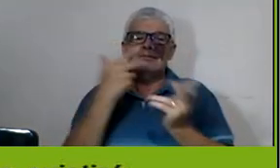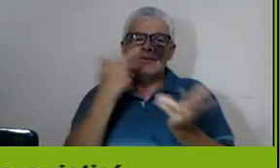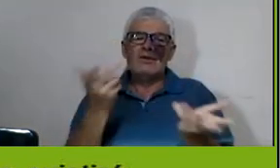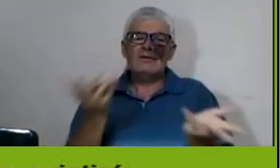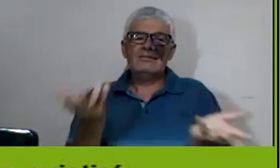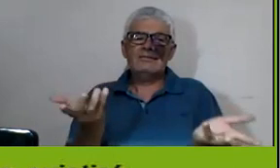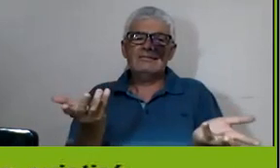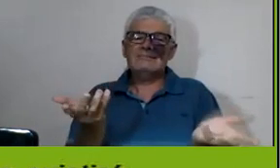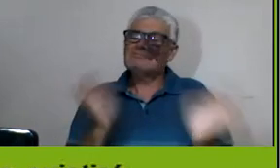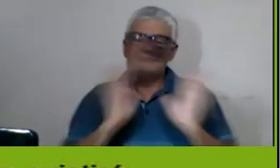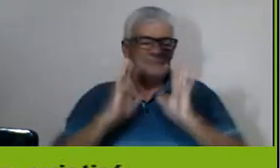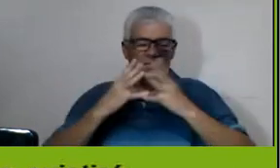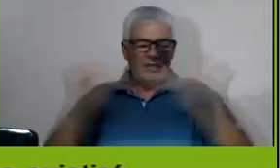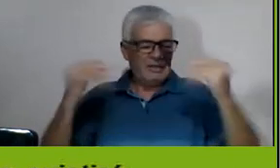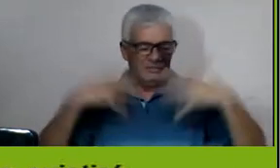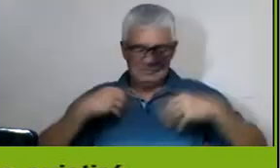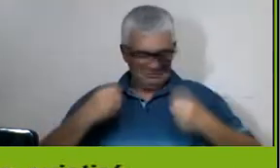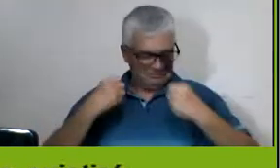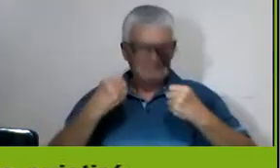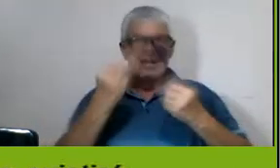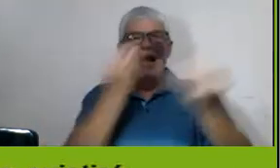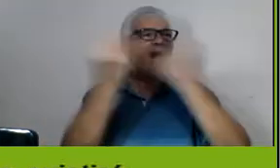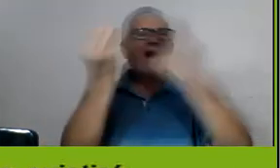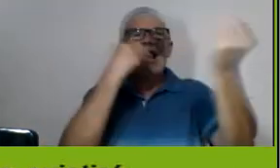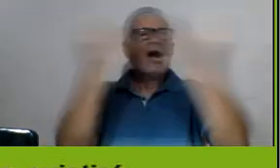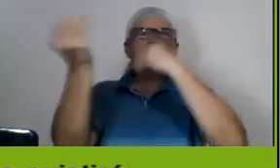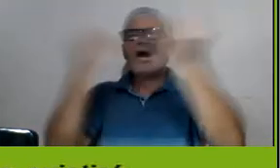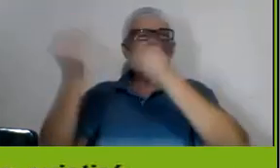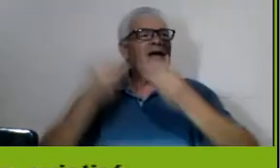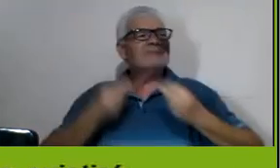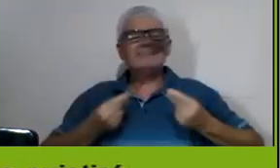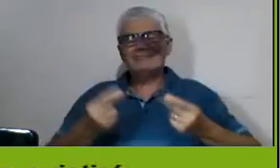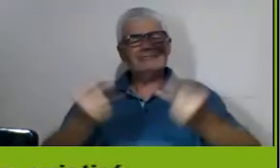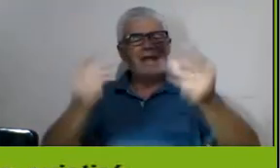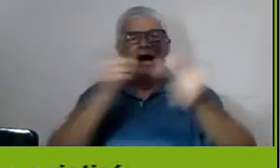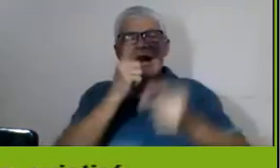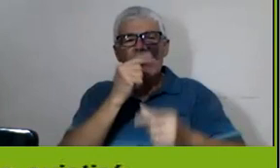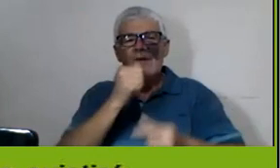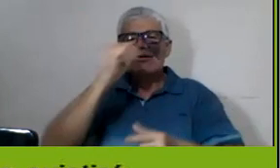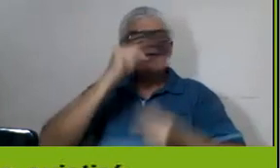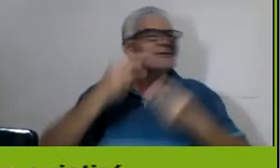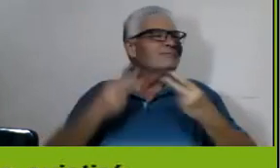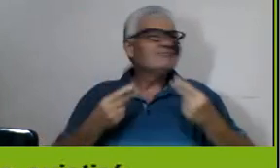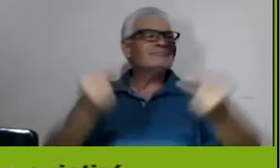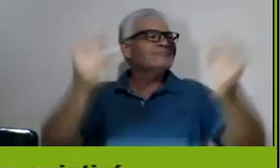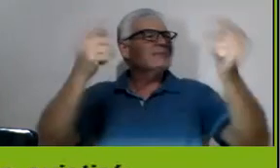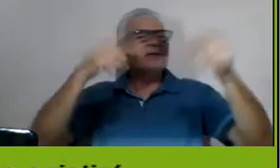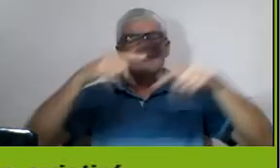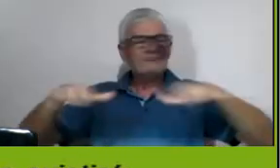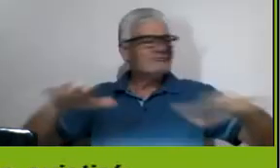das oposições. Quem tiver tempo e quiser ler o livro de Esdras, do 1 ao